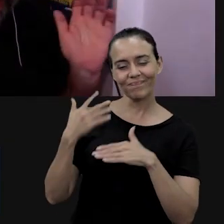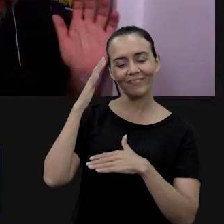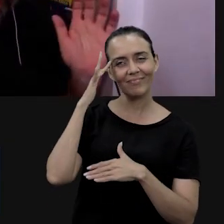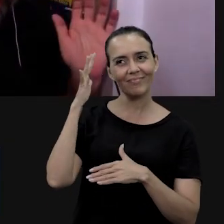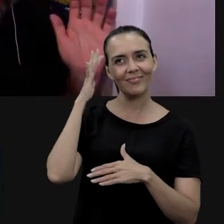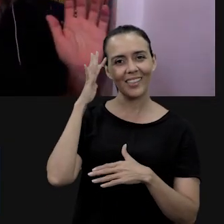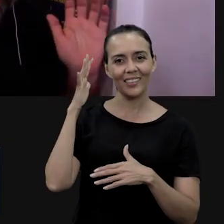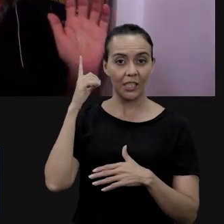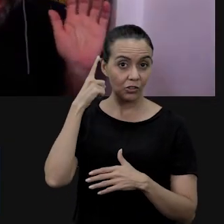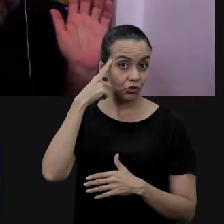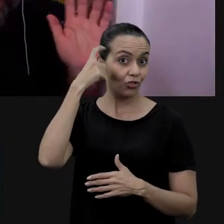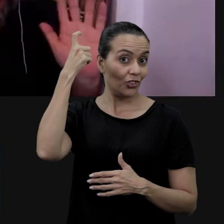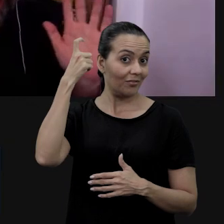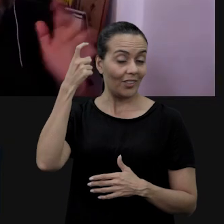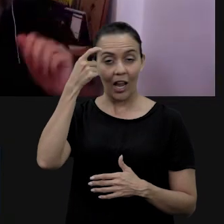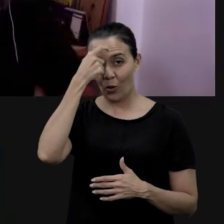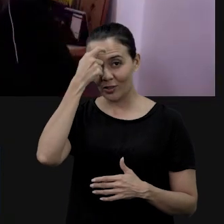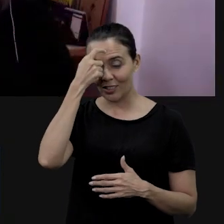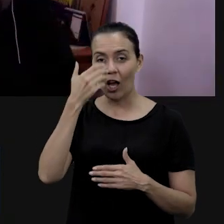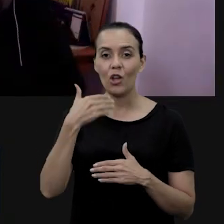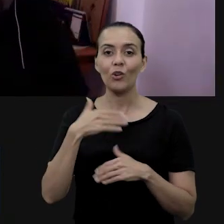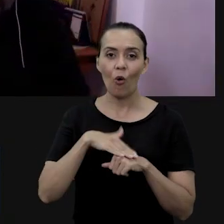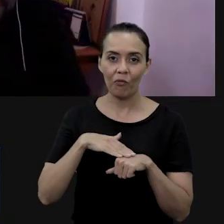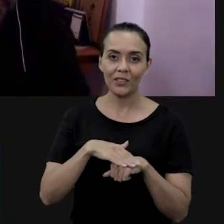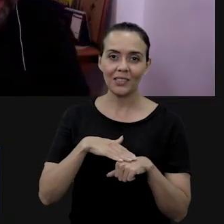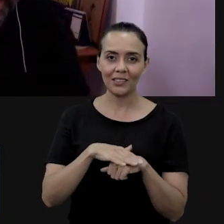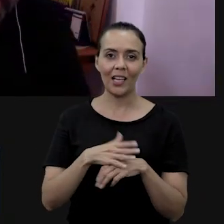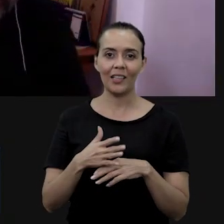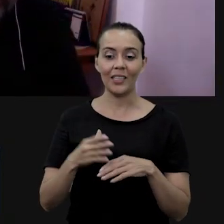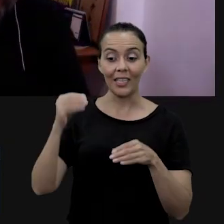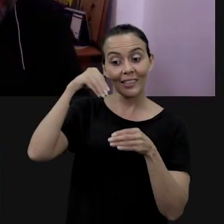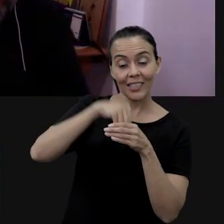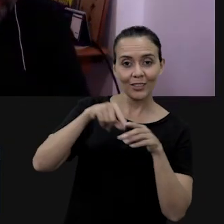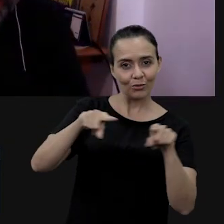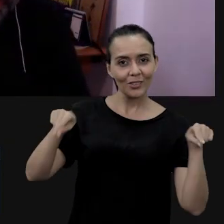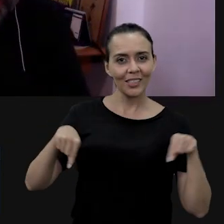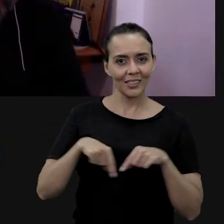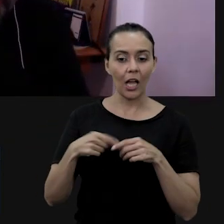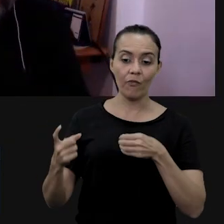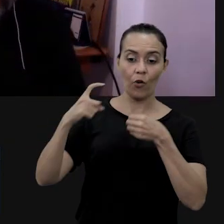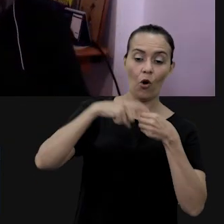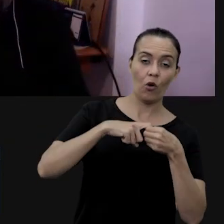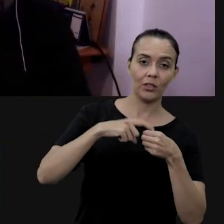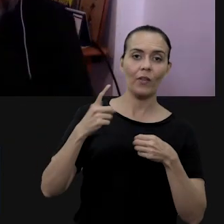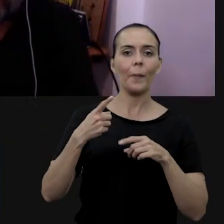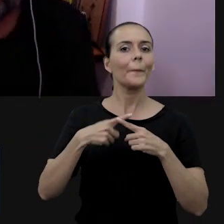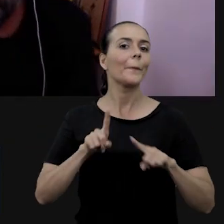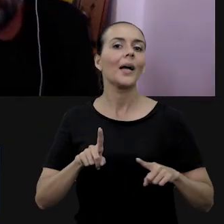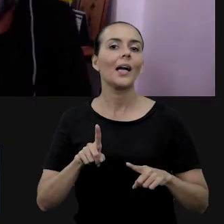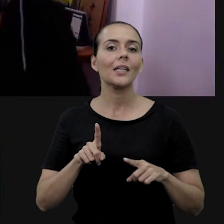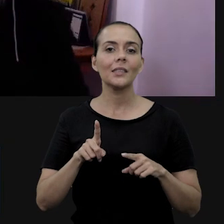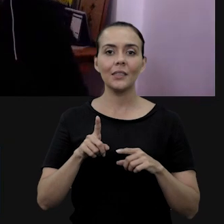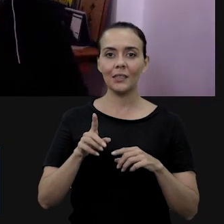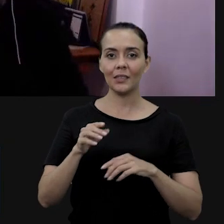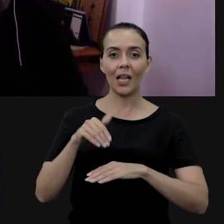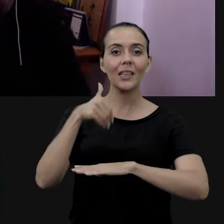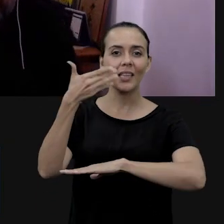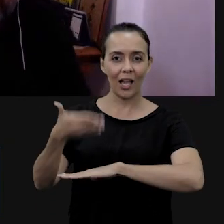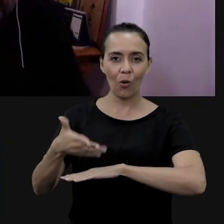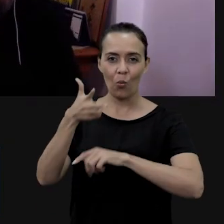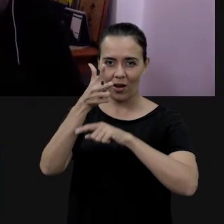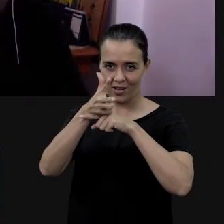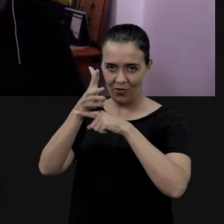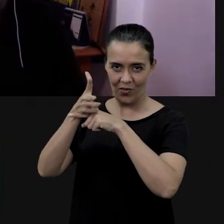fluxo de ideia, né? De consciência No ali. set até volta, né? Volta, vamos de novo. Mas o documentário, ele também, de certa